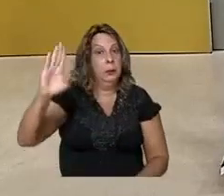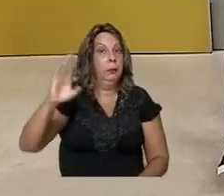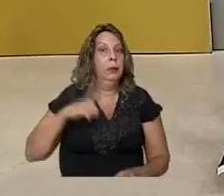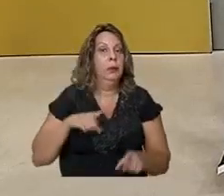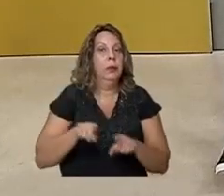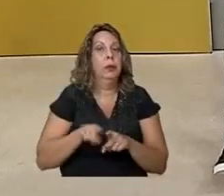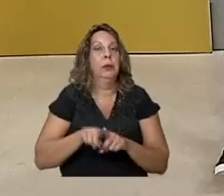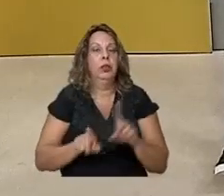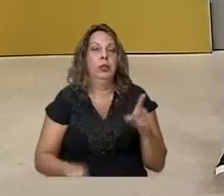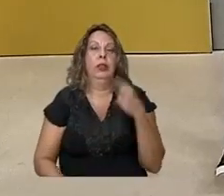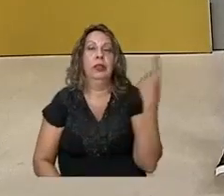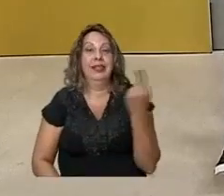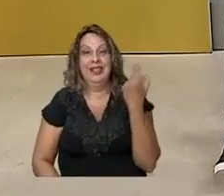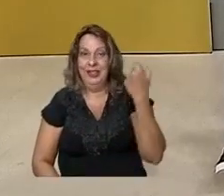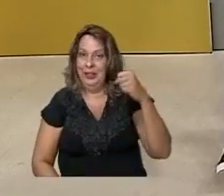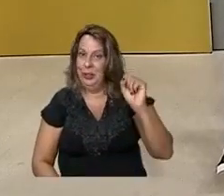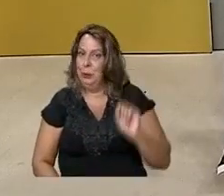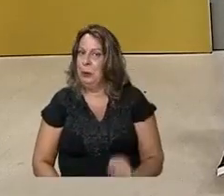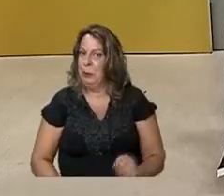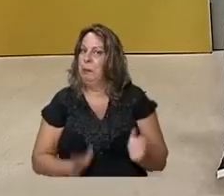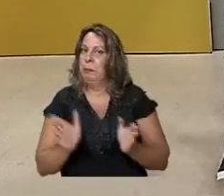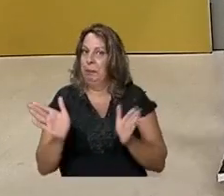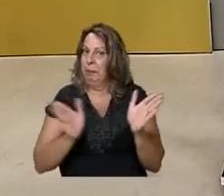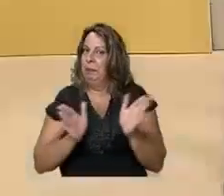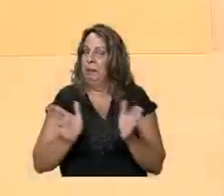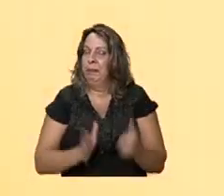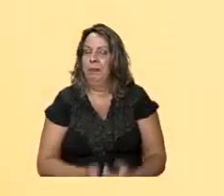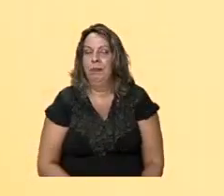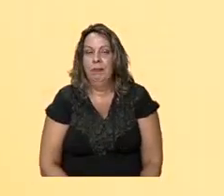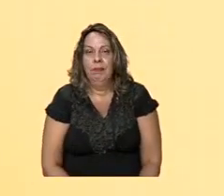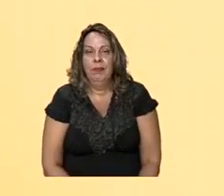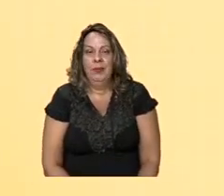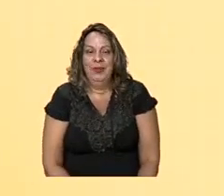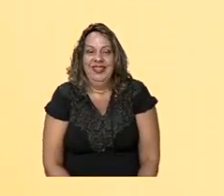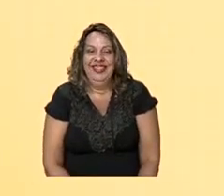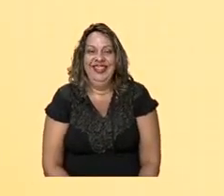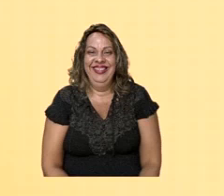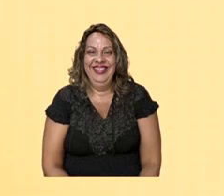mais do nosso Gira Sergipe.